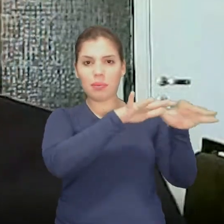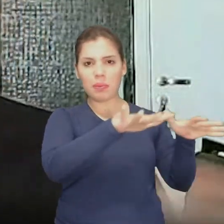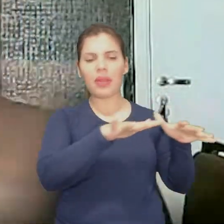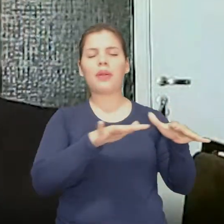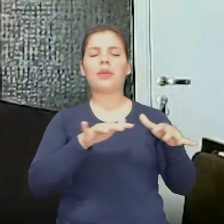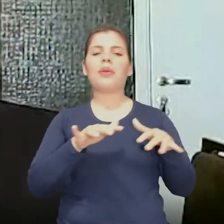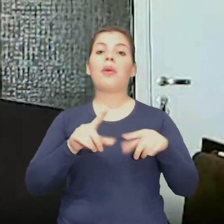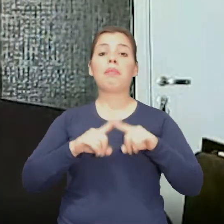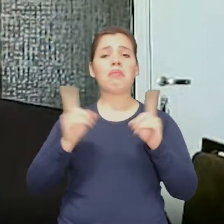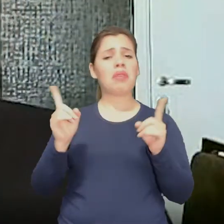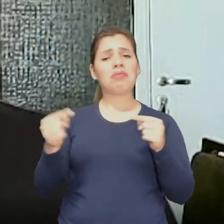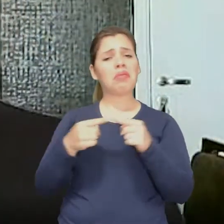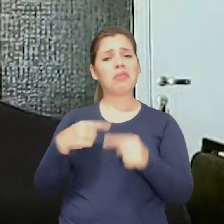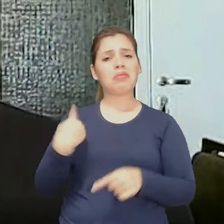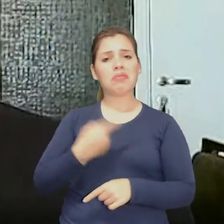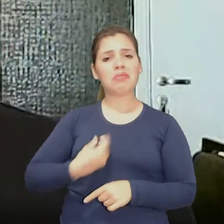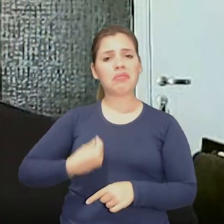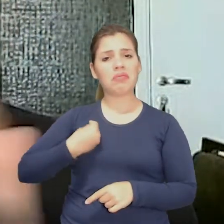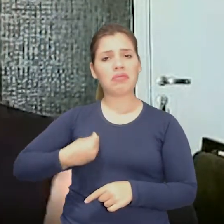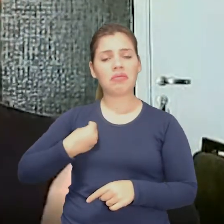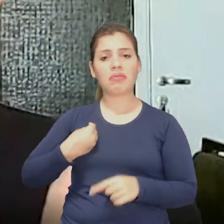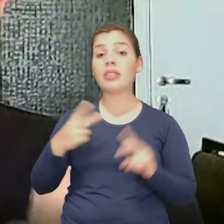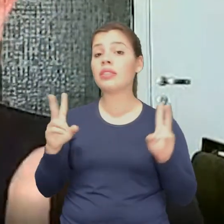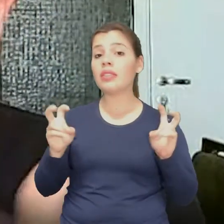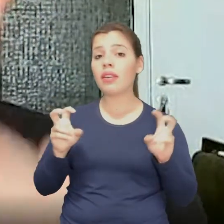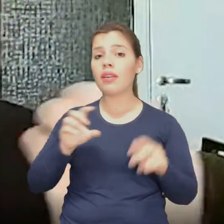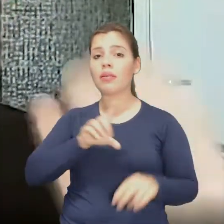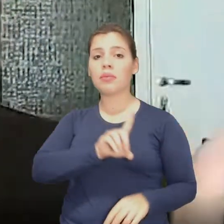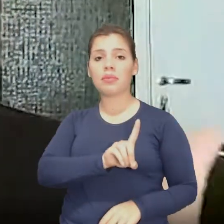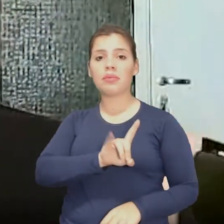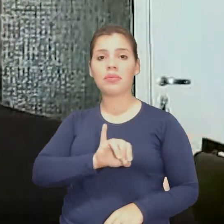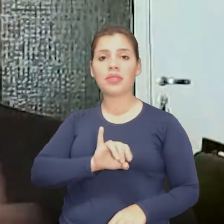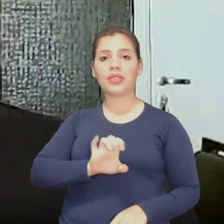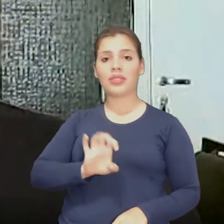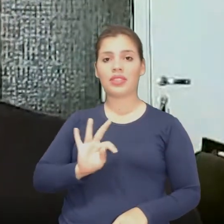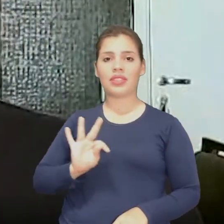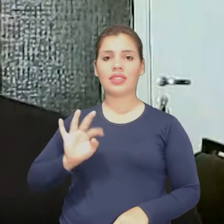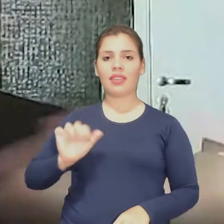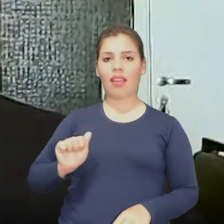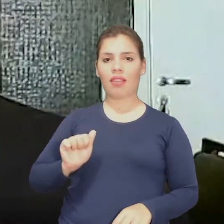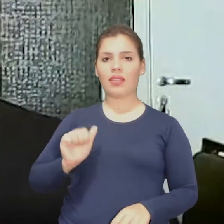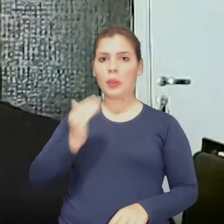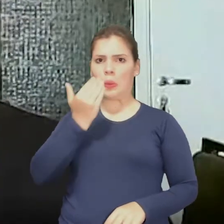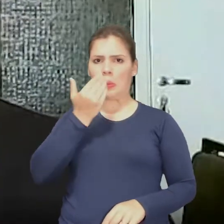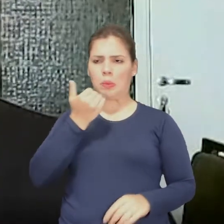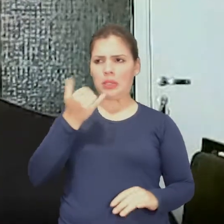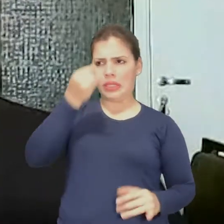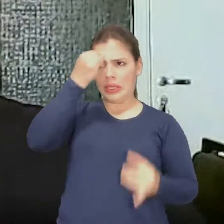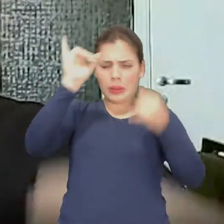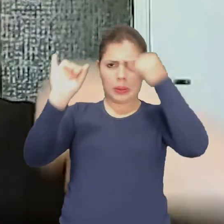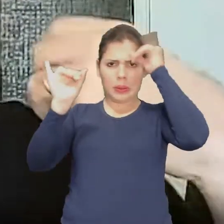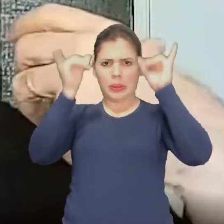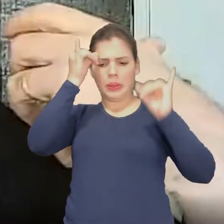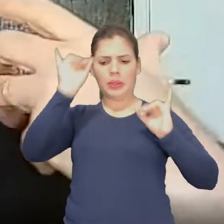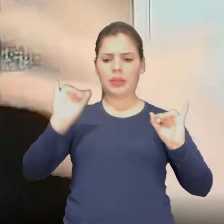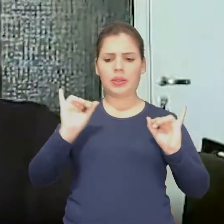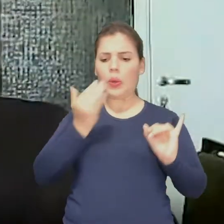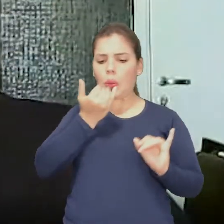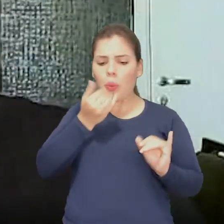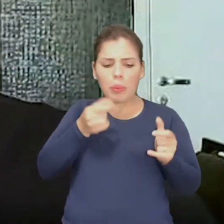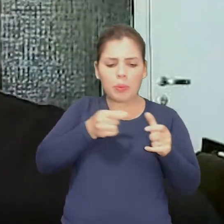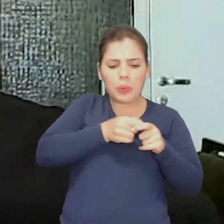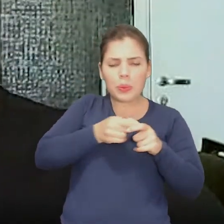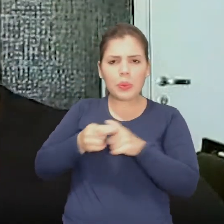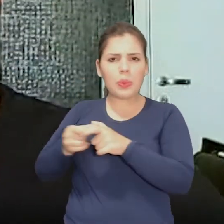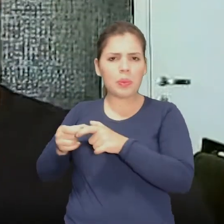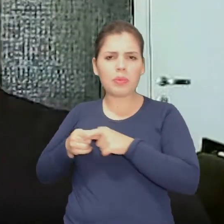tem a ver com a nossa vida toda, são as dietas. Muito provavelmente você já deve ter feito alguma dieta, já deve ter